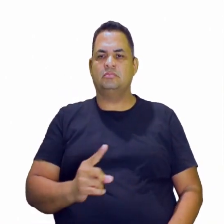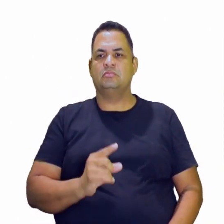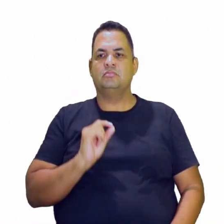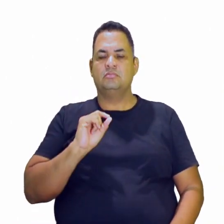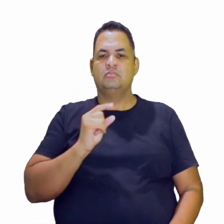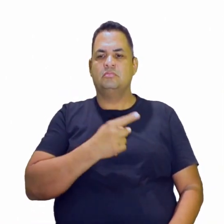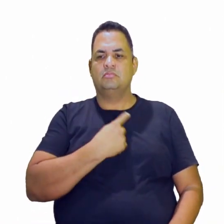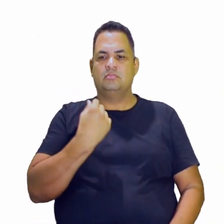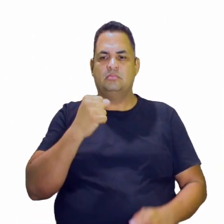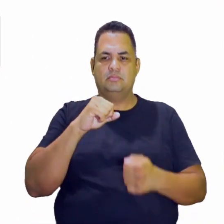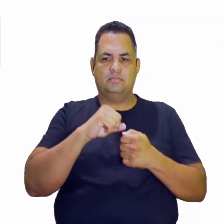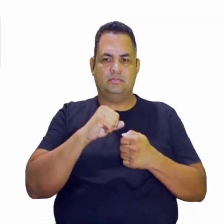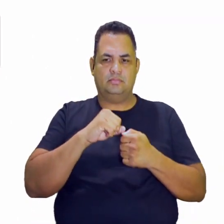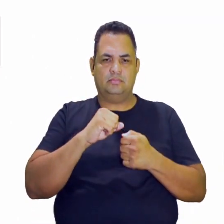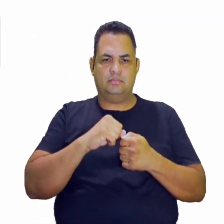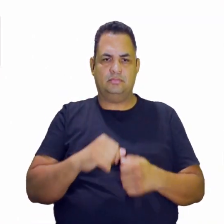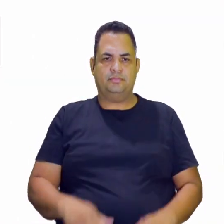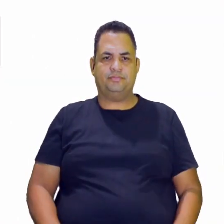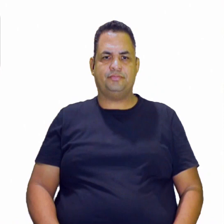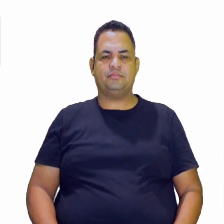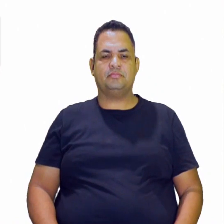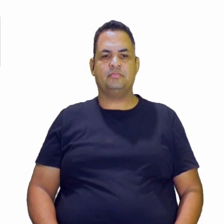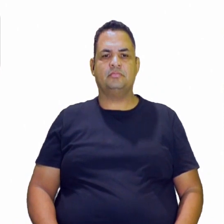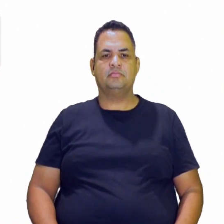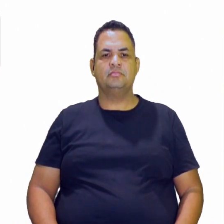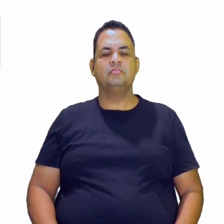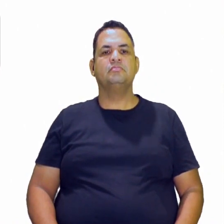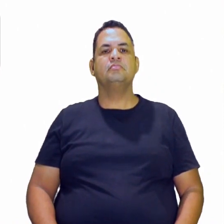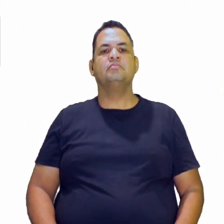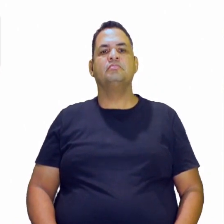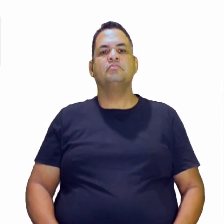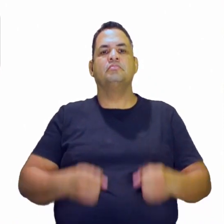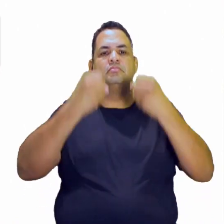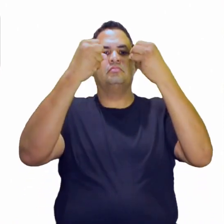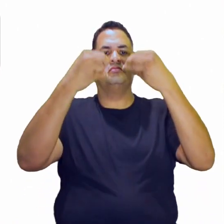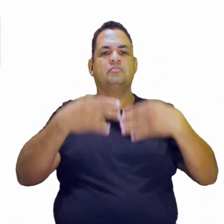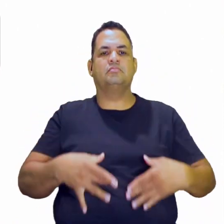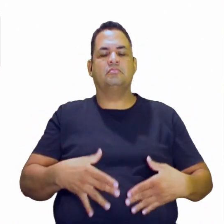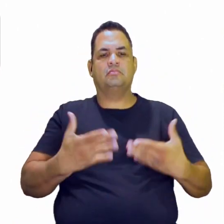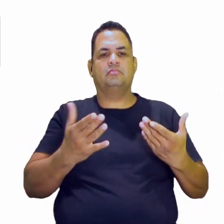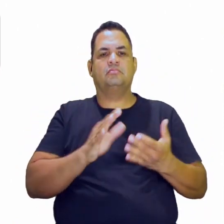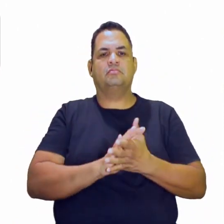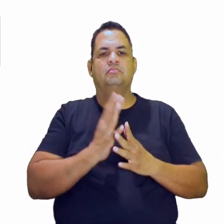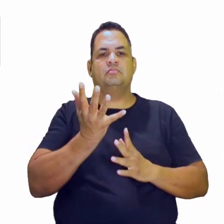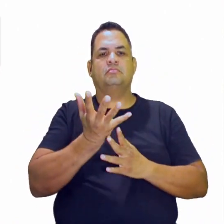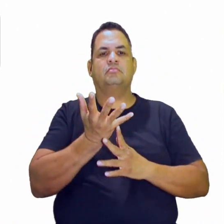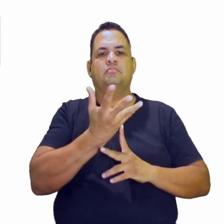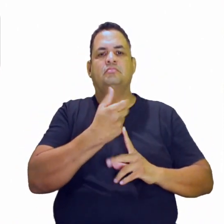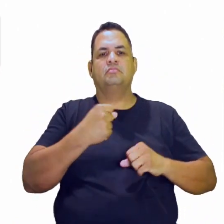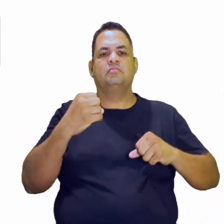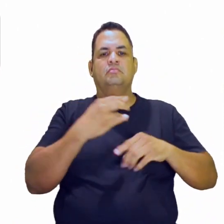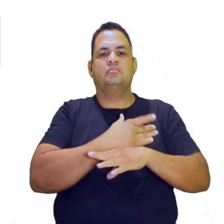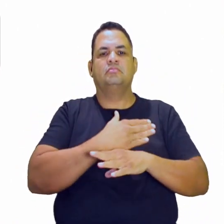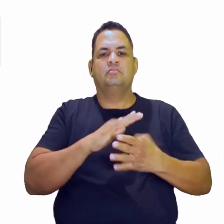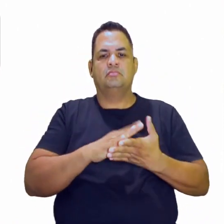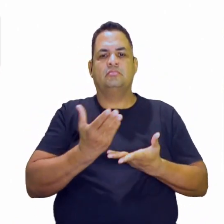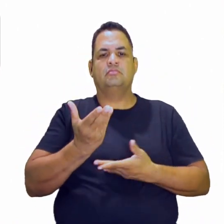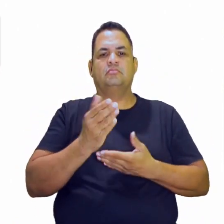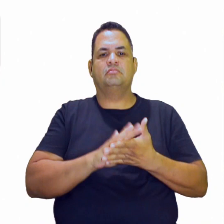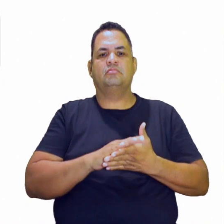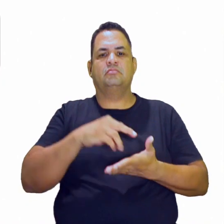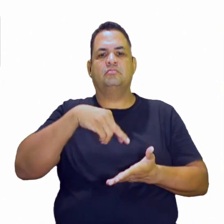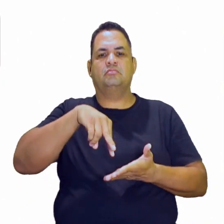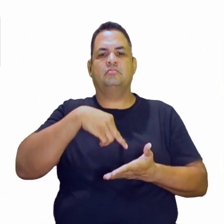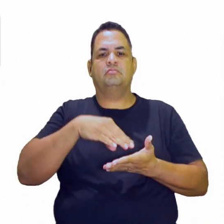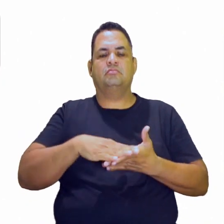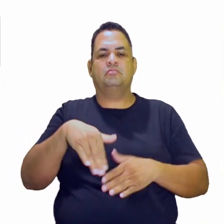fizemos? Fizemos aí abordagem sobre artes urbanas, que envolve dança de rua, teatro de